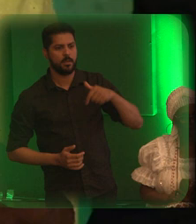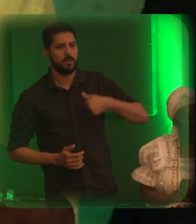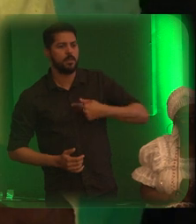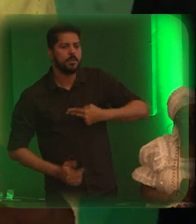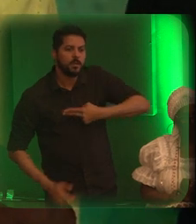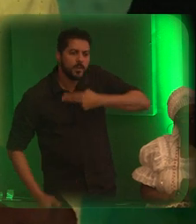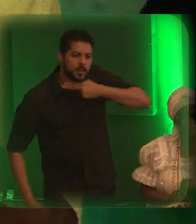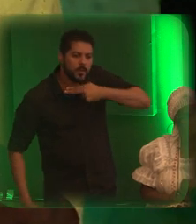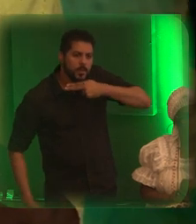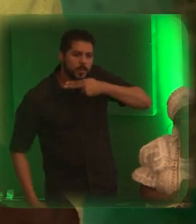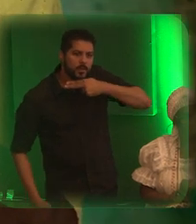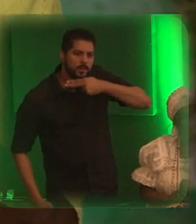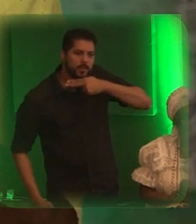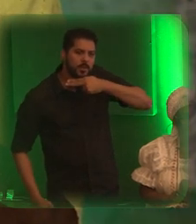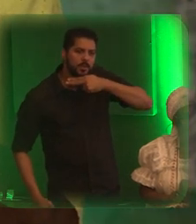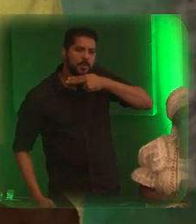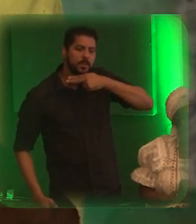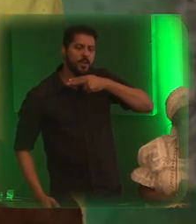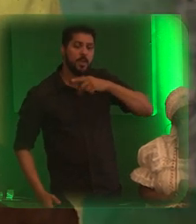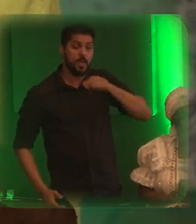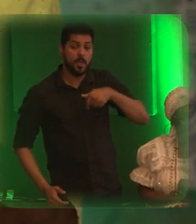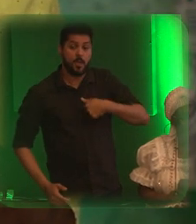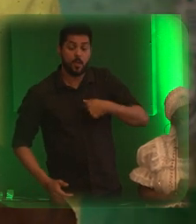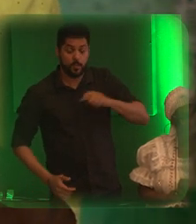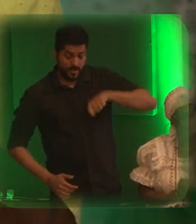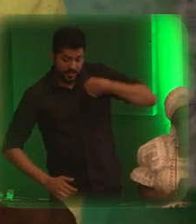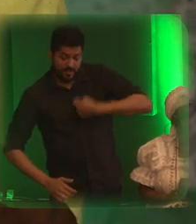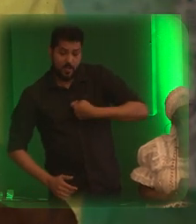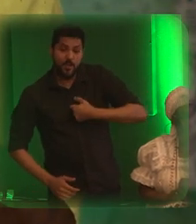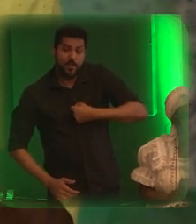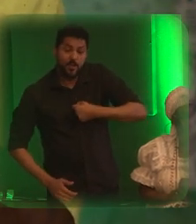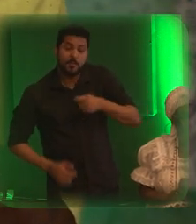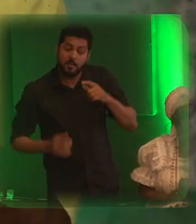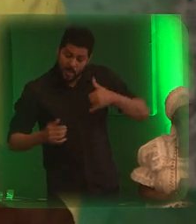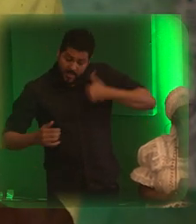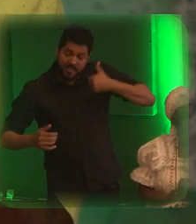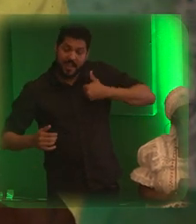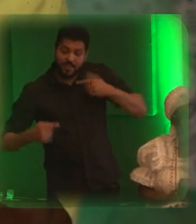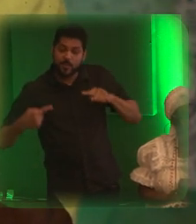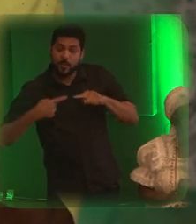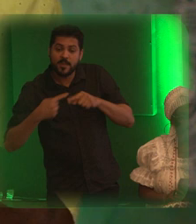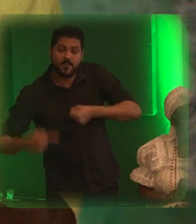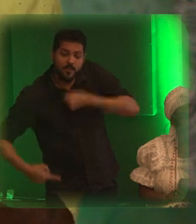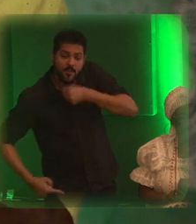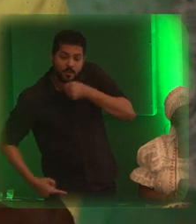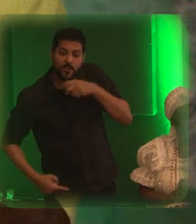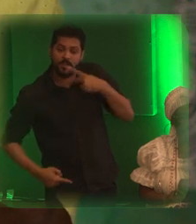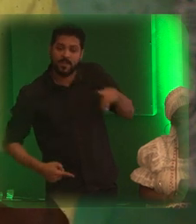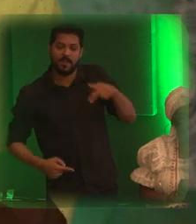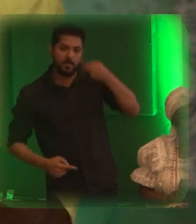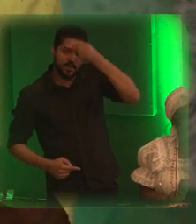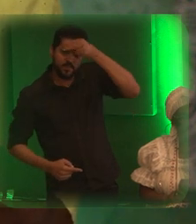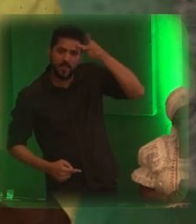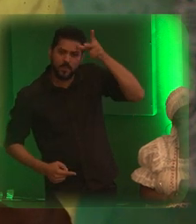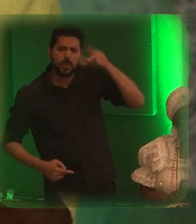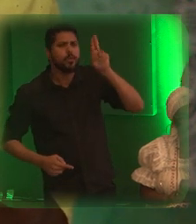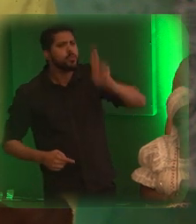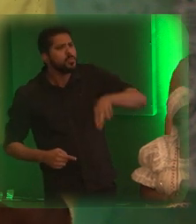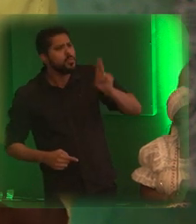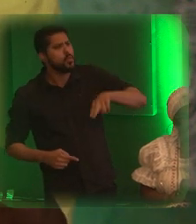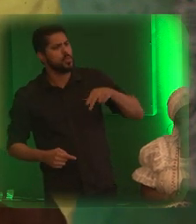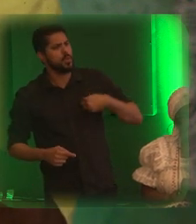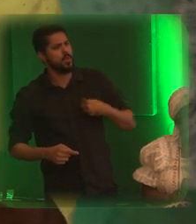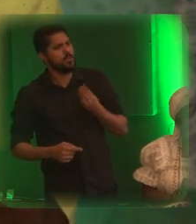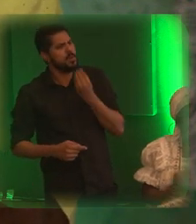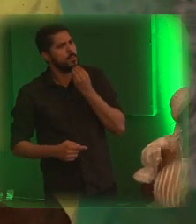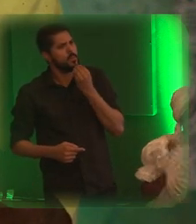do prefeito dessa cidade. Eu vivo num estado que nunca foi nos dado a oportunidade como negro para ser nada